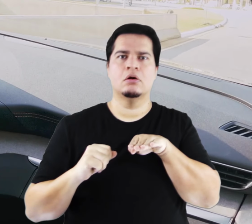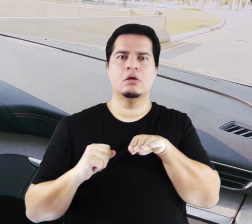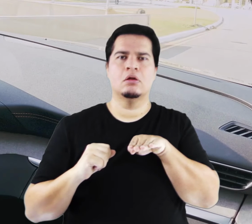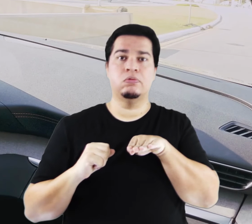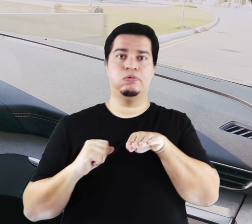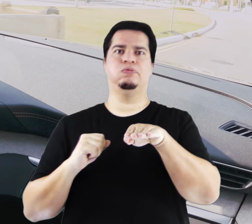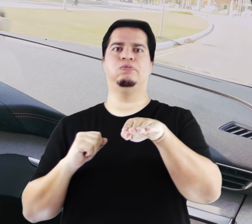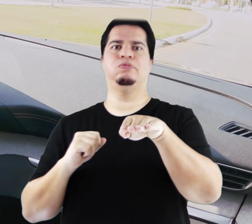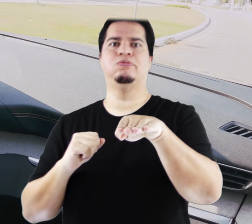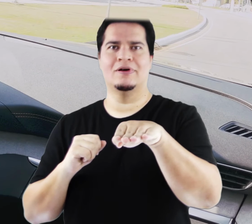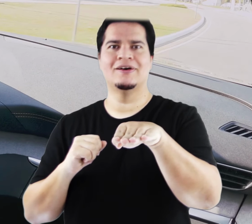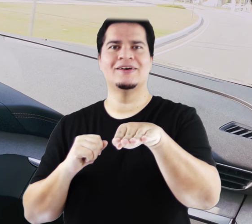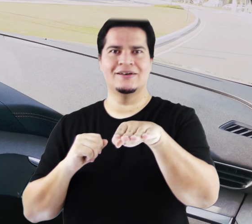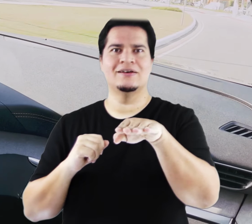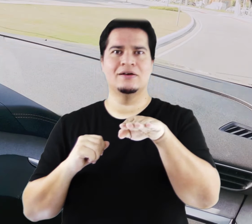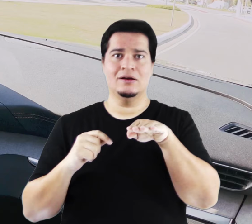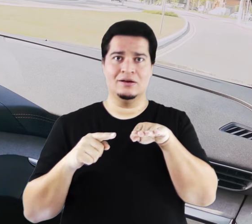Uma sensação de ultrapassagem, ó.